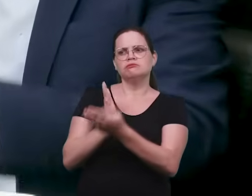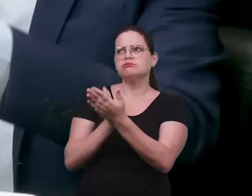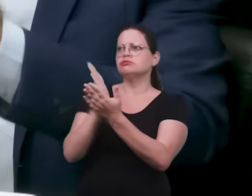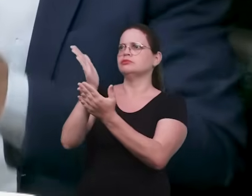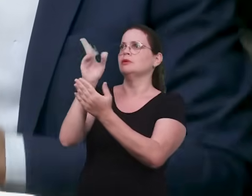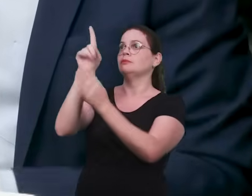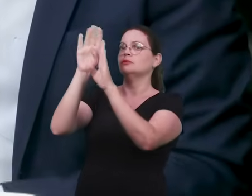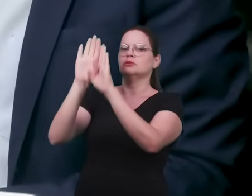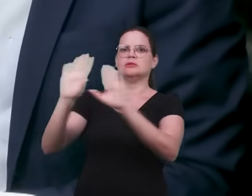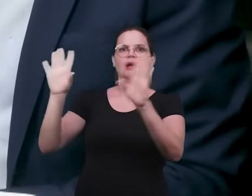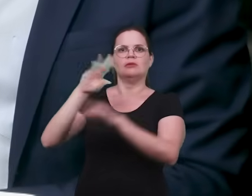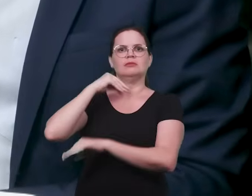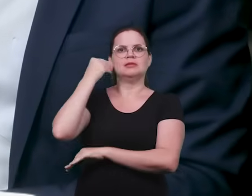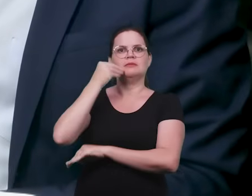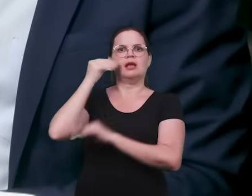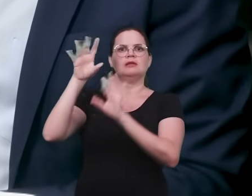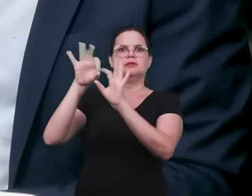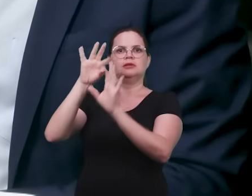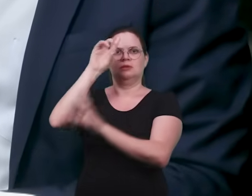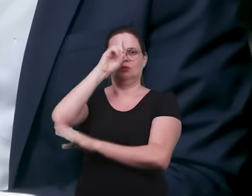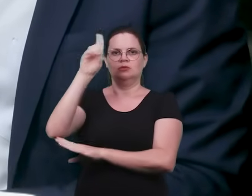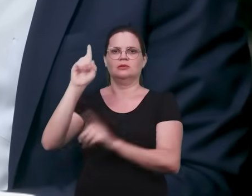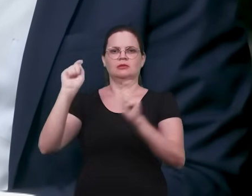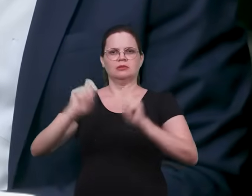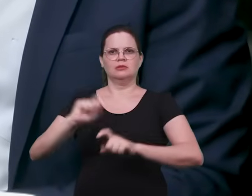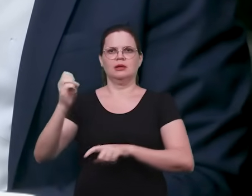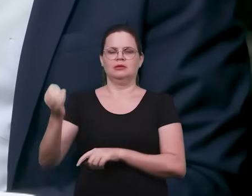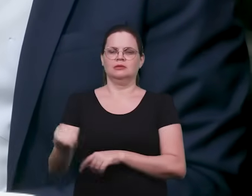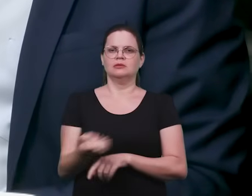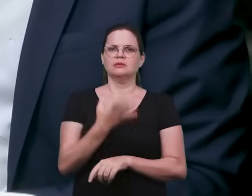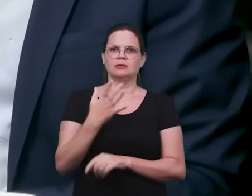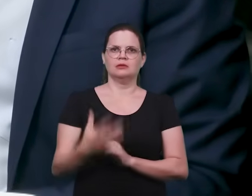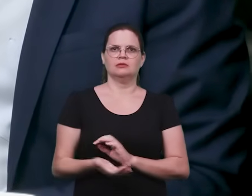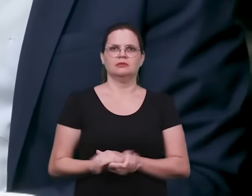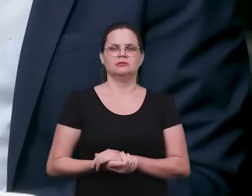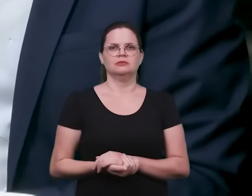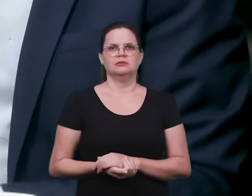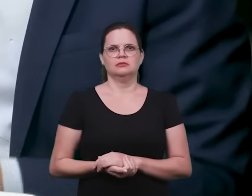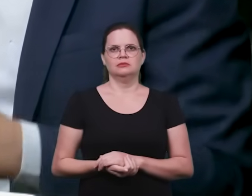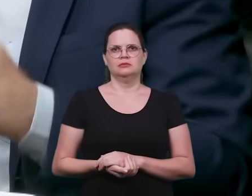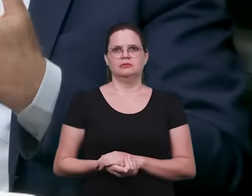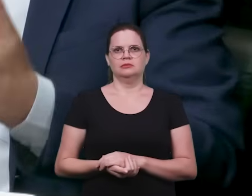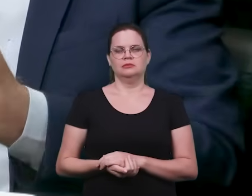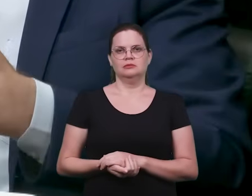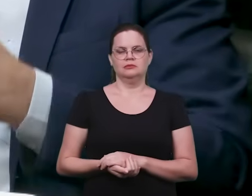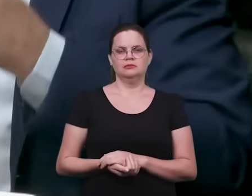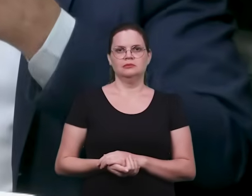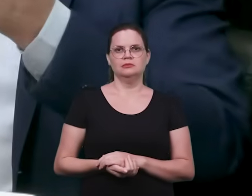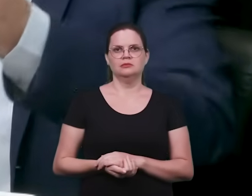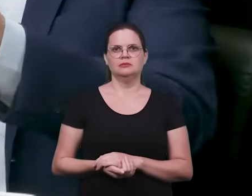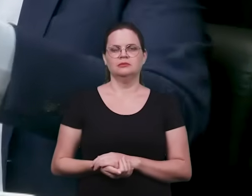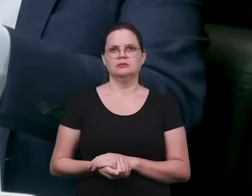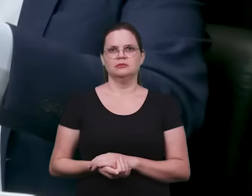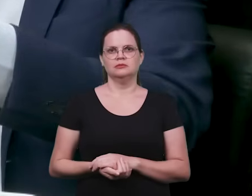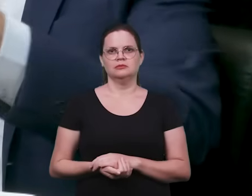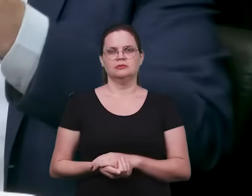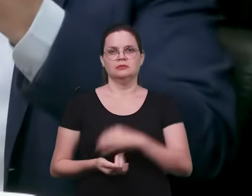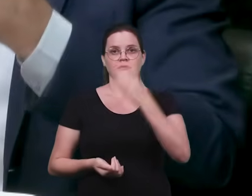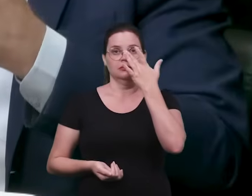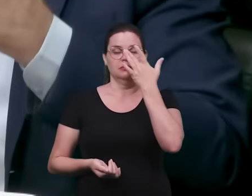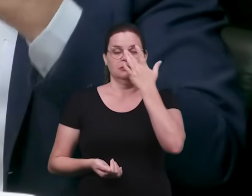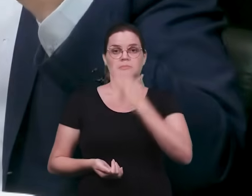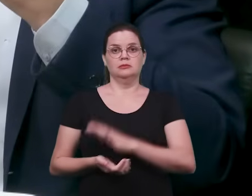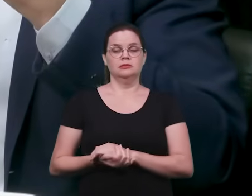incredulidade, rumo a uma experiência nova, né, uma nova, vamos